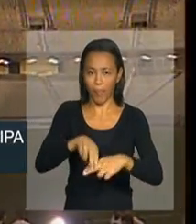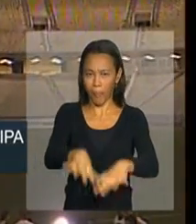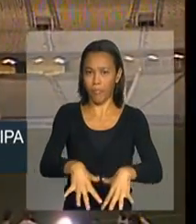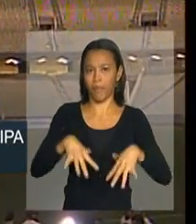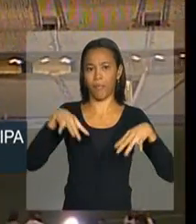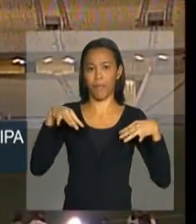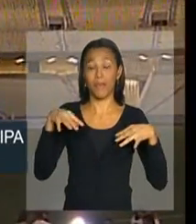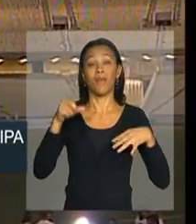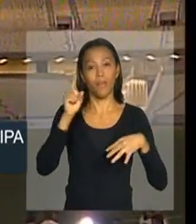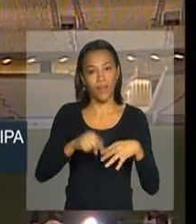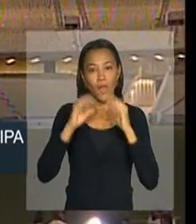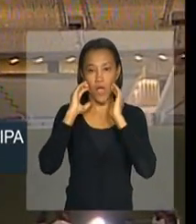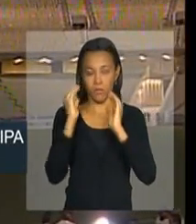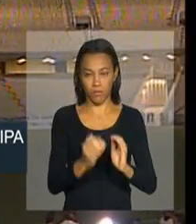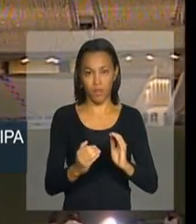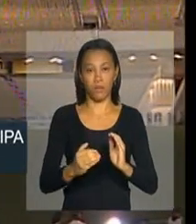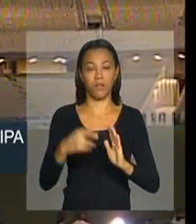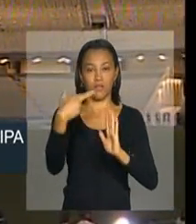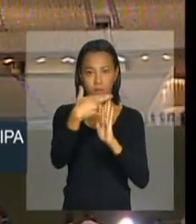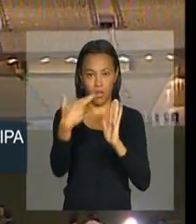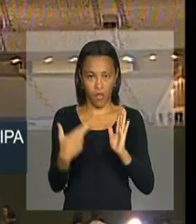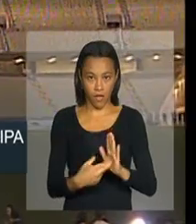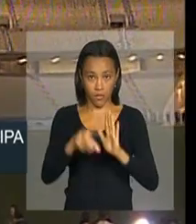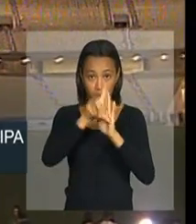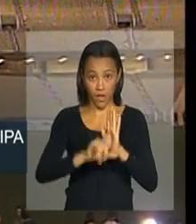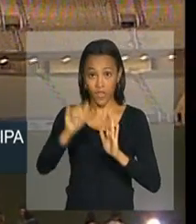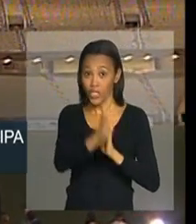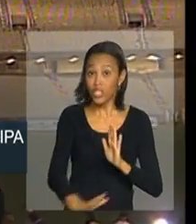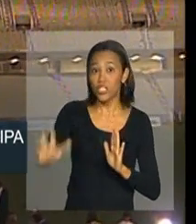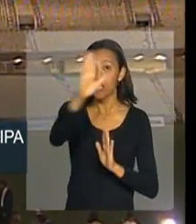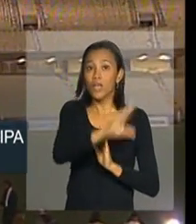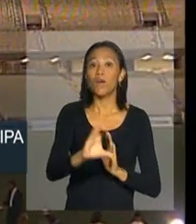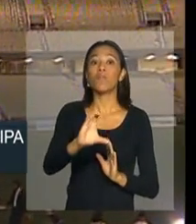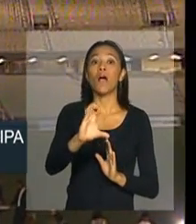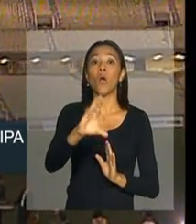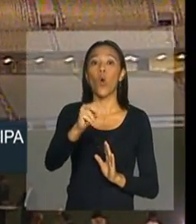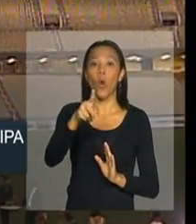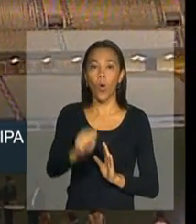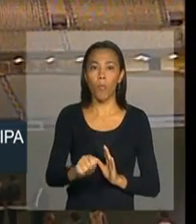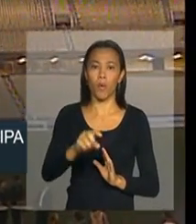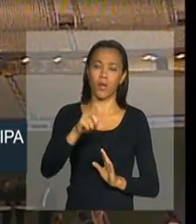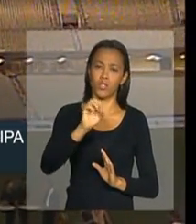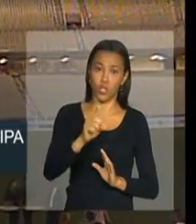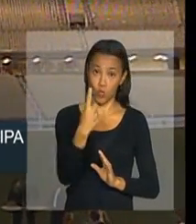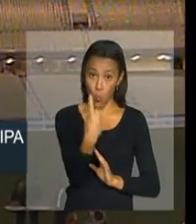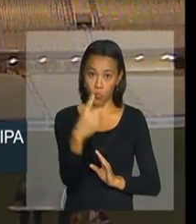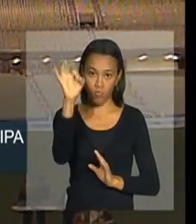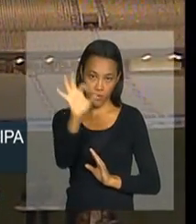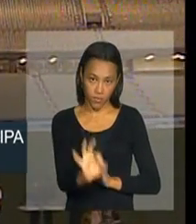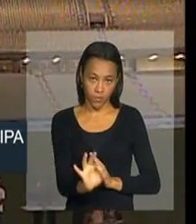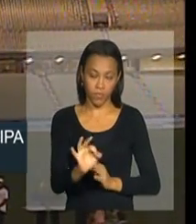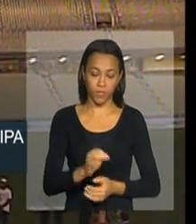estádio e atende às exigências da Lei Geral da Copa, que é de 1%.